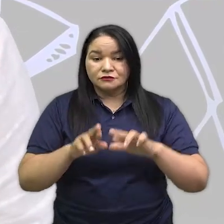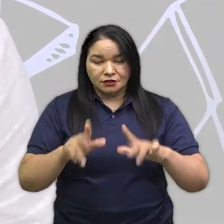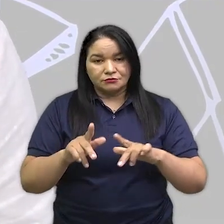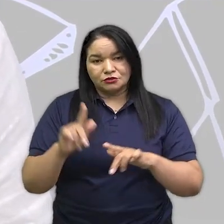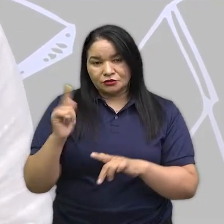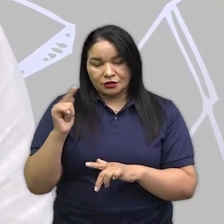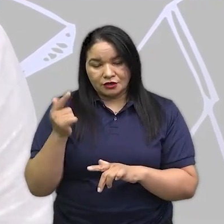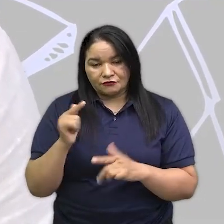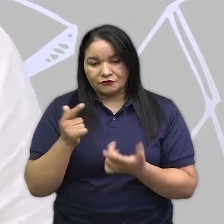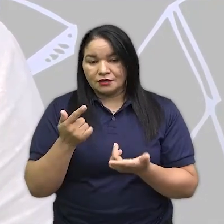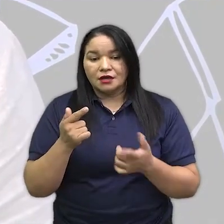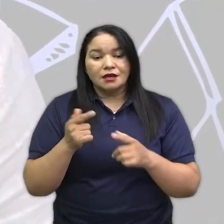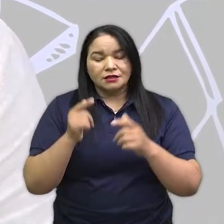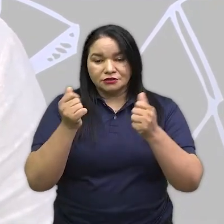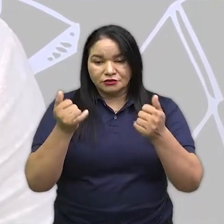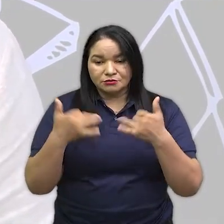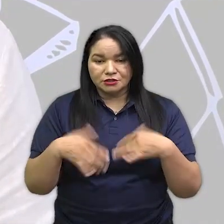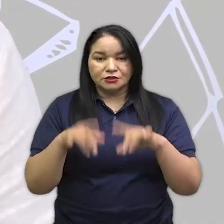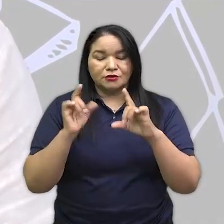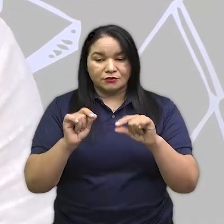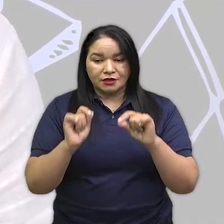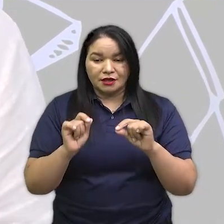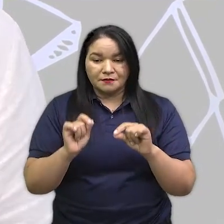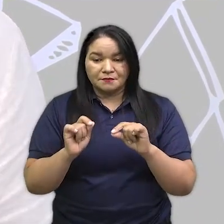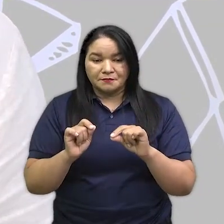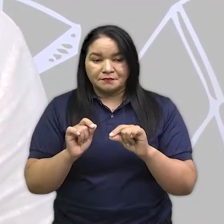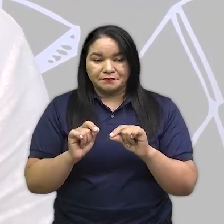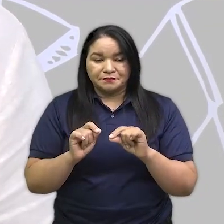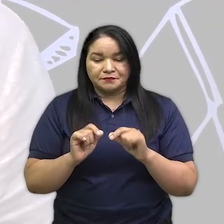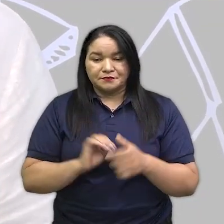por exemplo, que vai tratar da questão